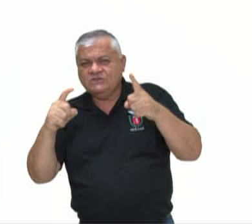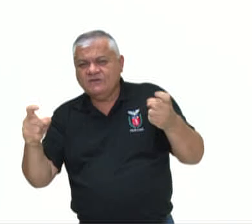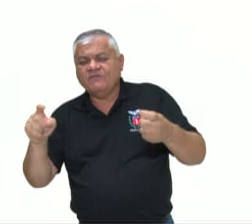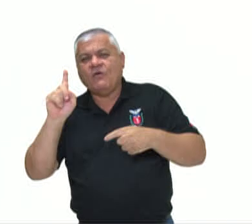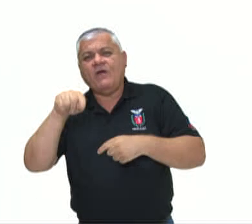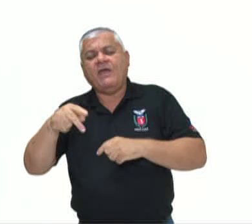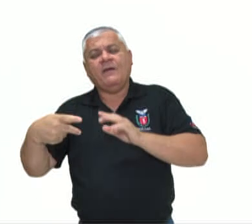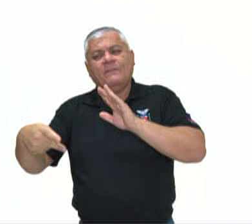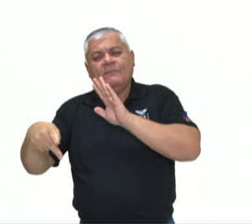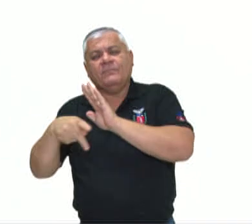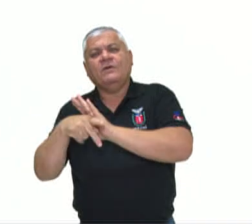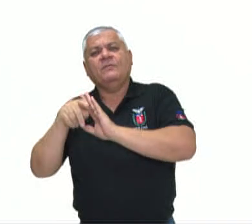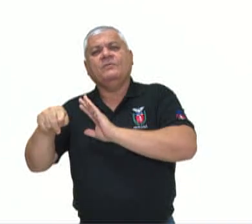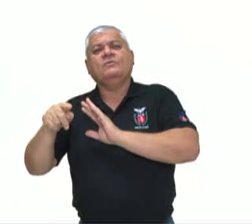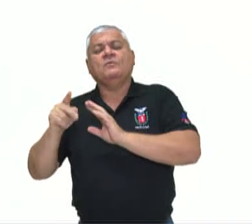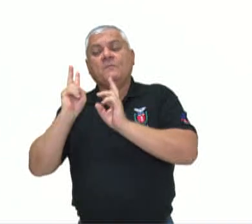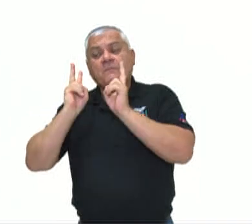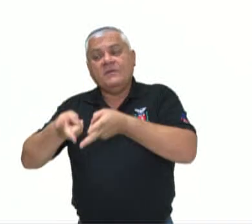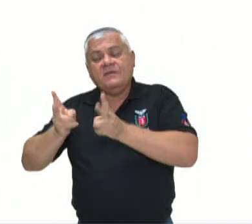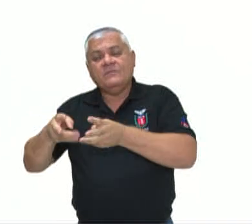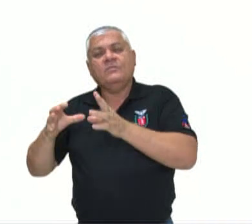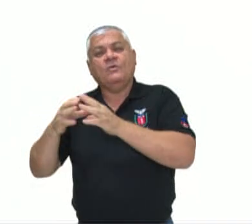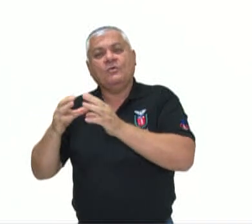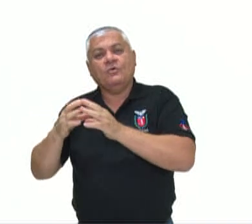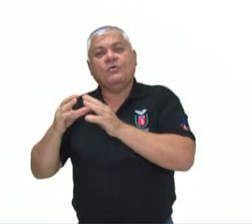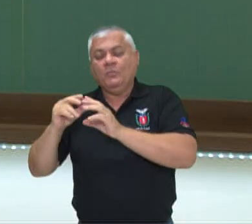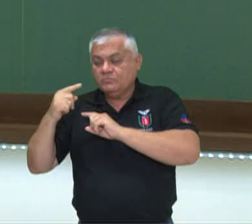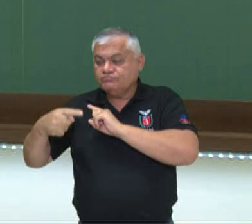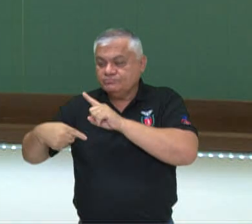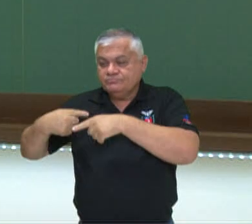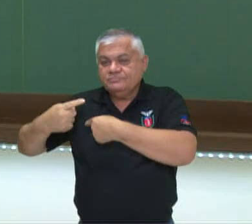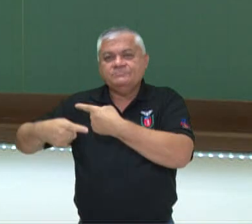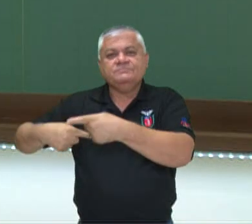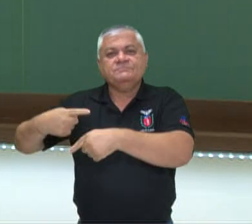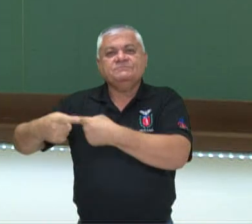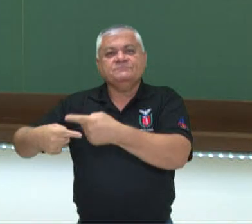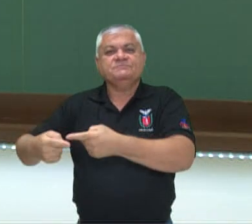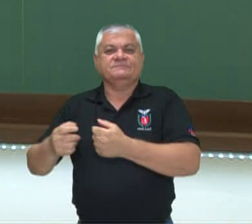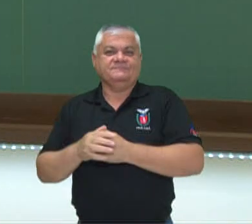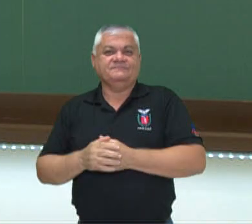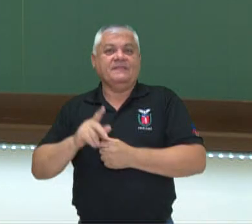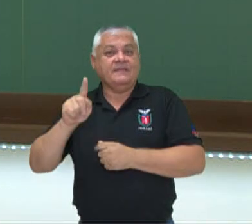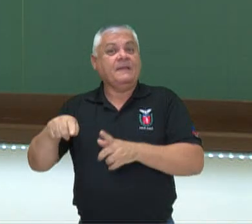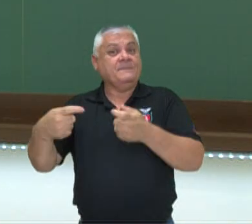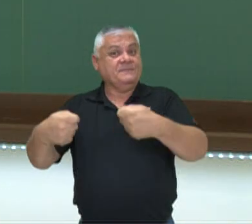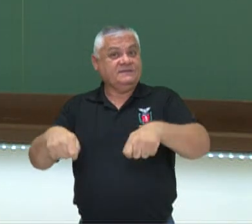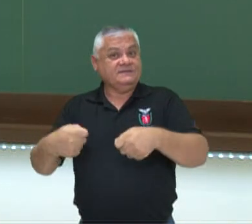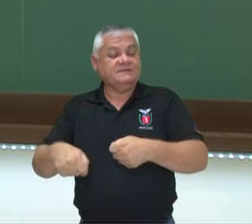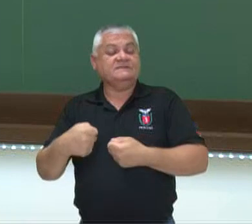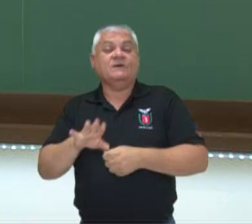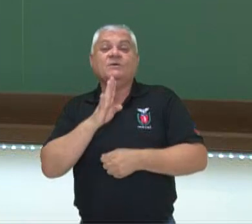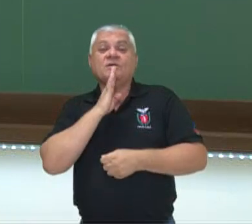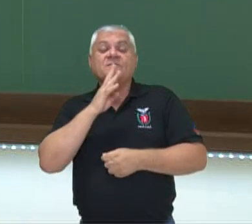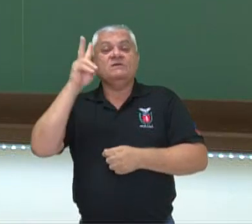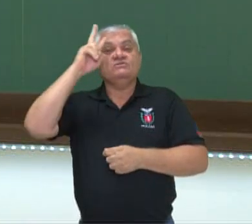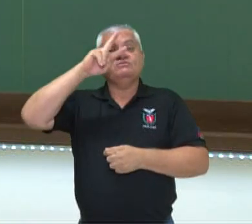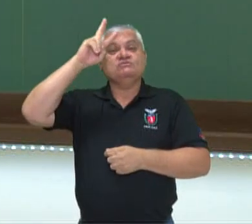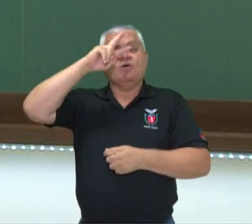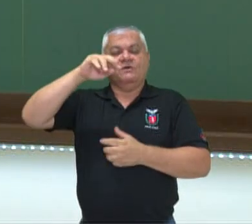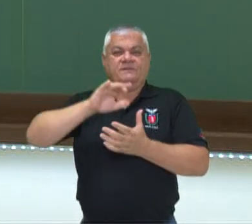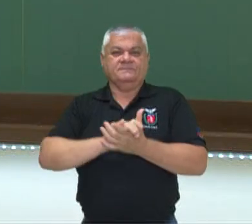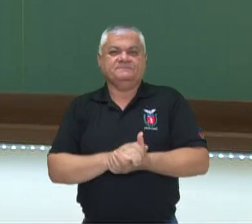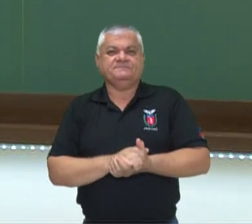mesma geração ou de gerações diferentes. Essa necessidade do conhecimento historicamente